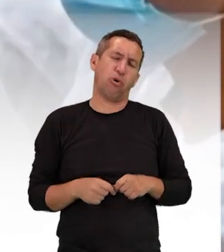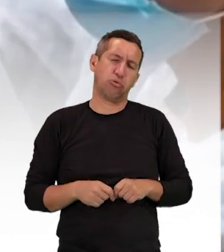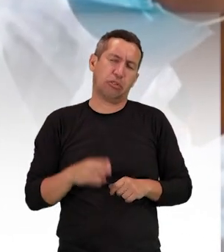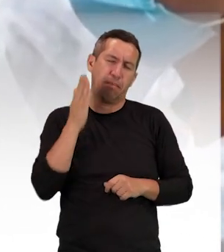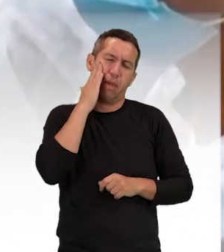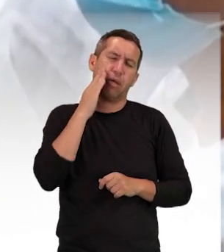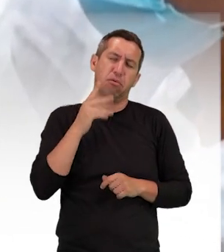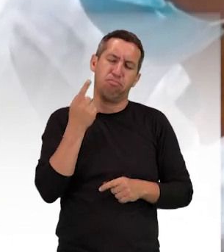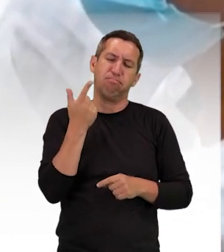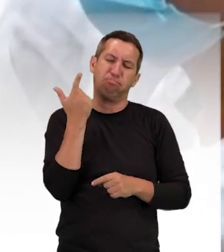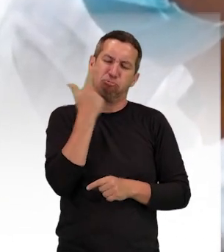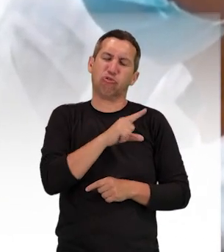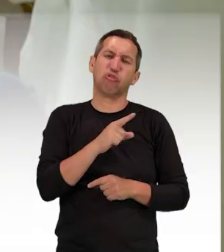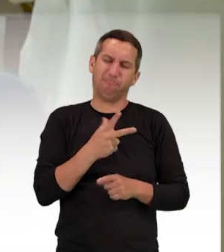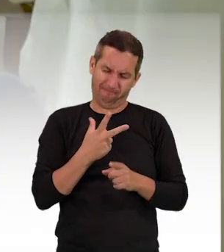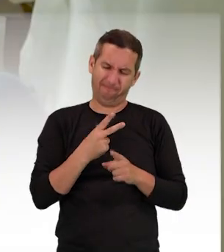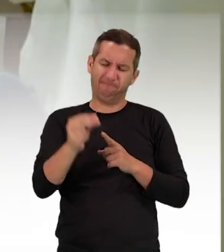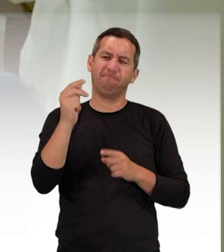posso dizer de muito resultado.